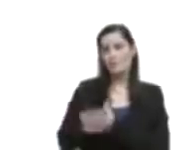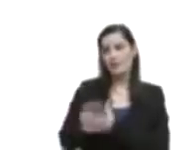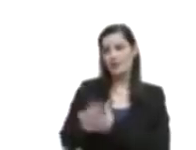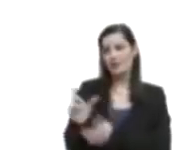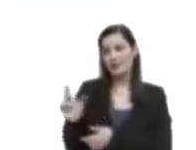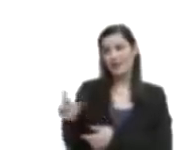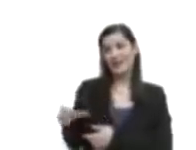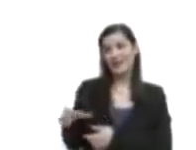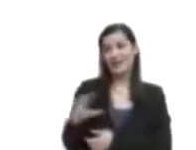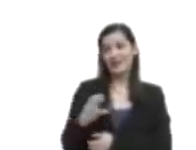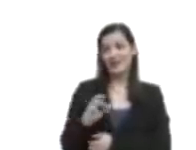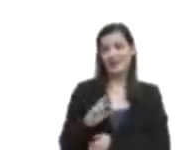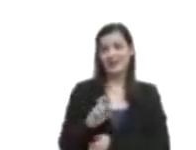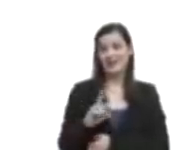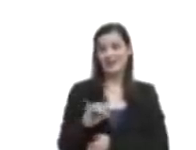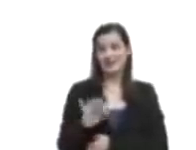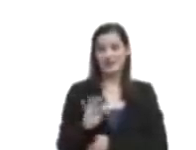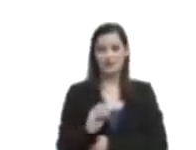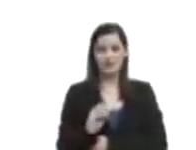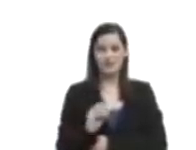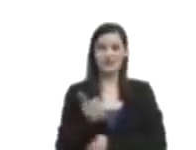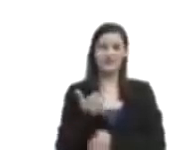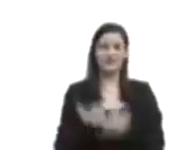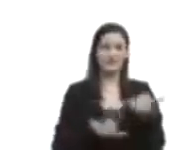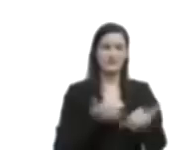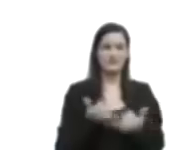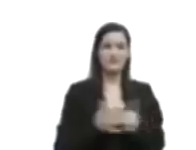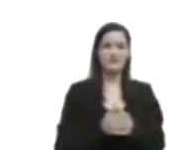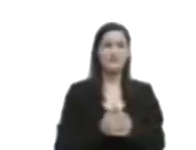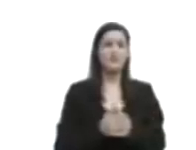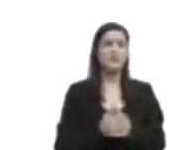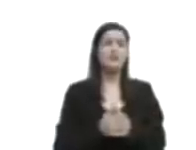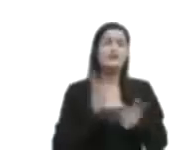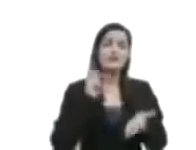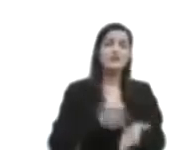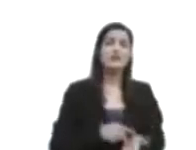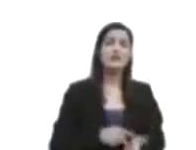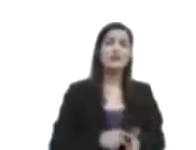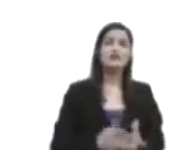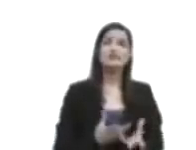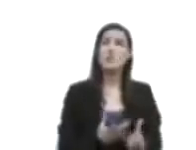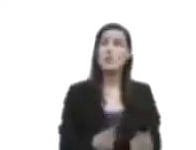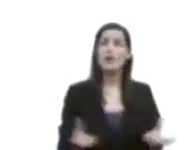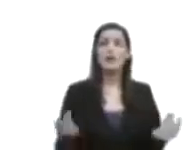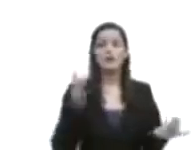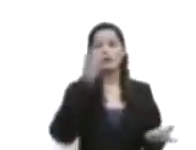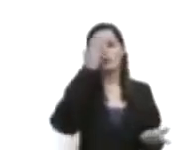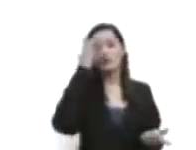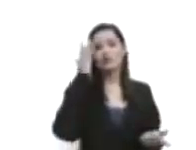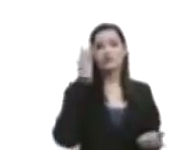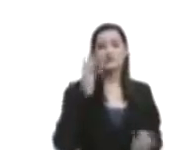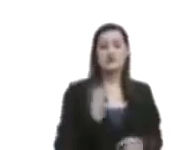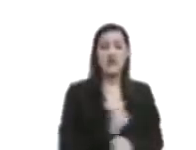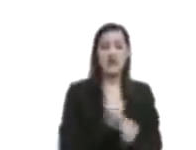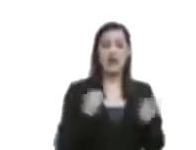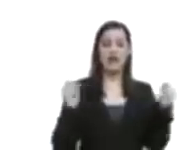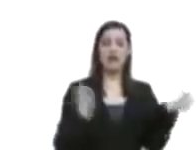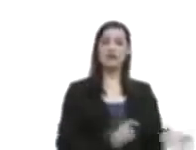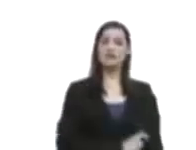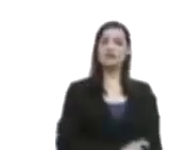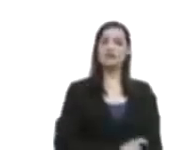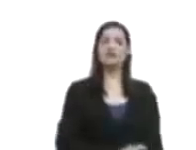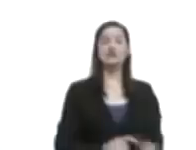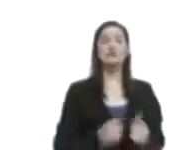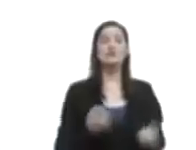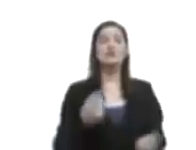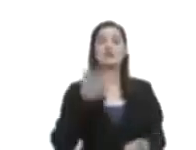Todo mundo gasta, todo mundo se ira. Quem nunca se irou? Todo mundo faz, todo mundo atende os seus desejos. Só que o